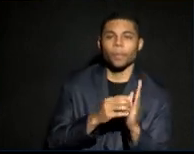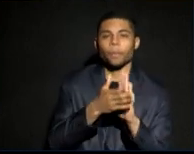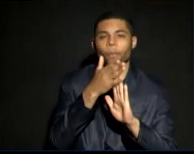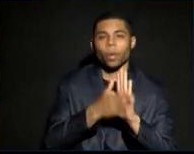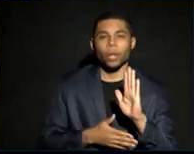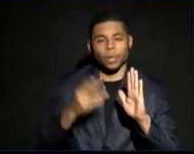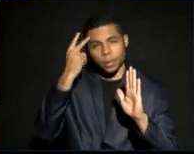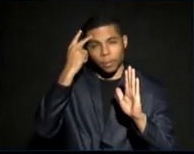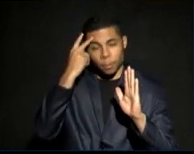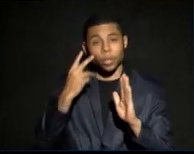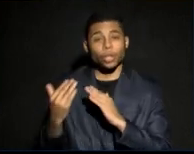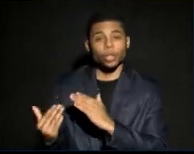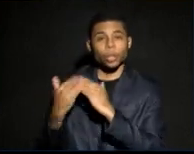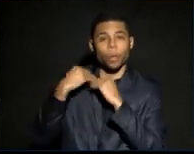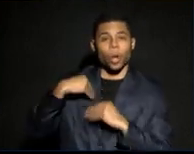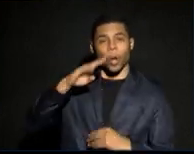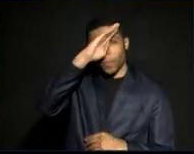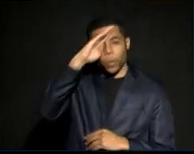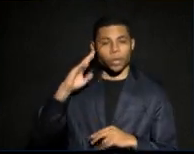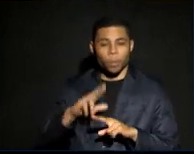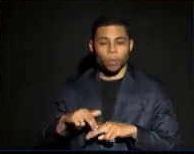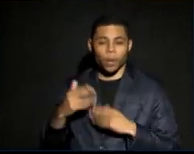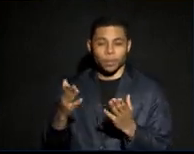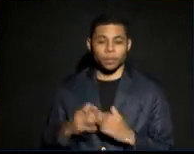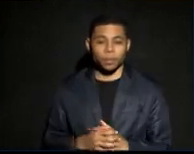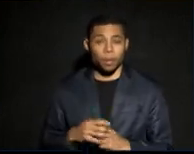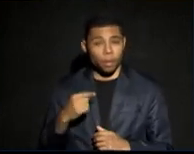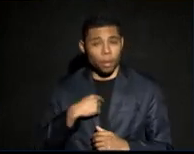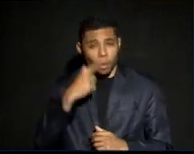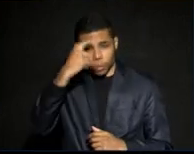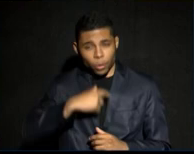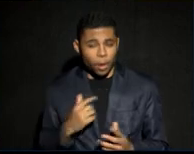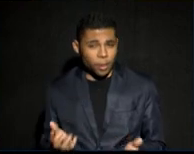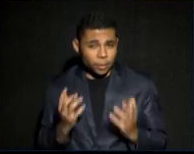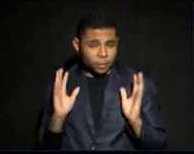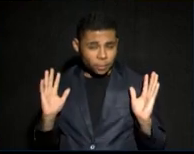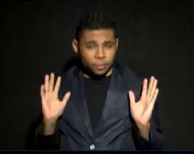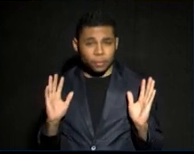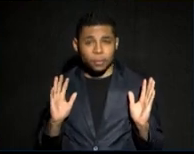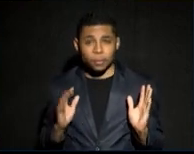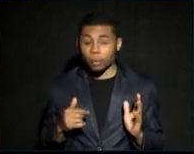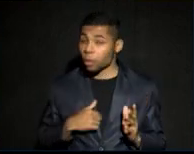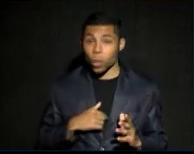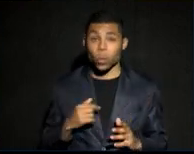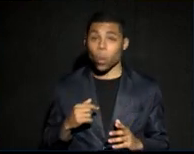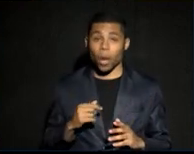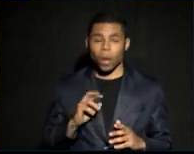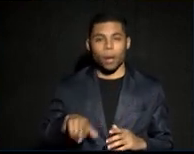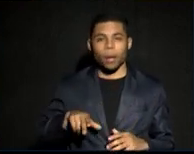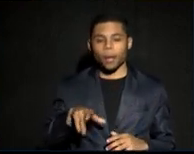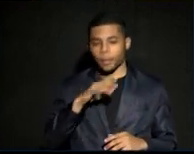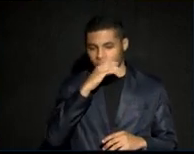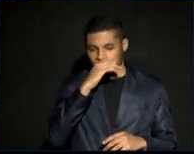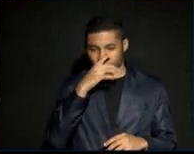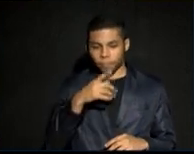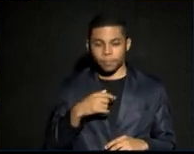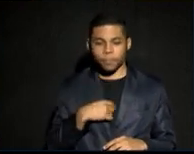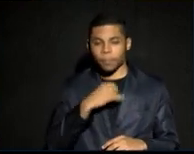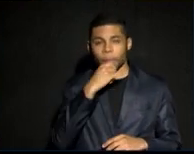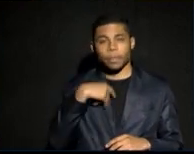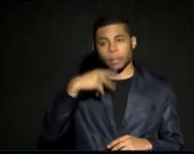Paulo até me chamaram de bolsonaro isto por isso é assim que eu sou né É assim que eu sou eu não vou aqui é